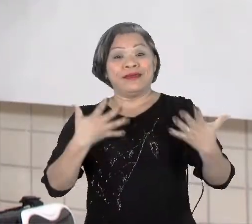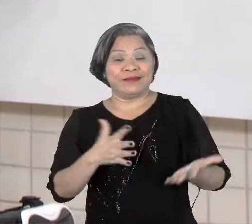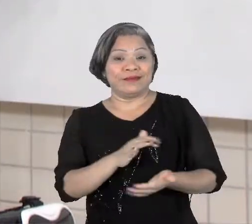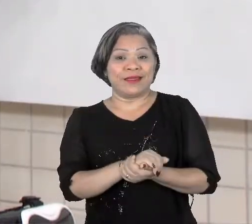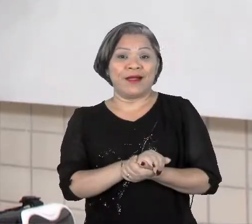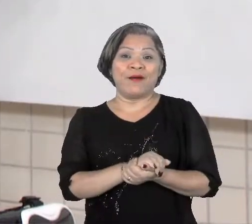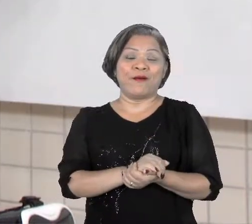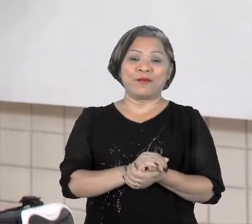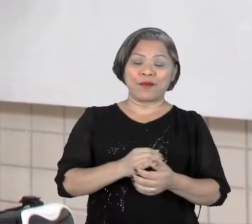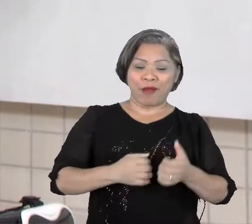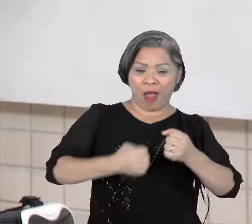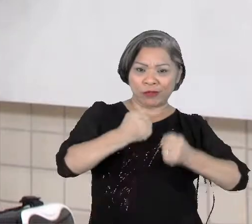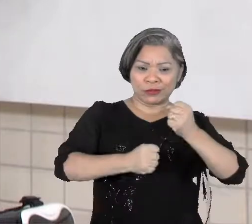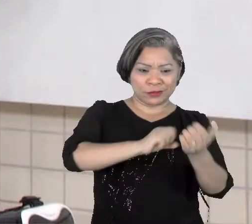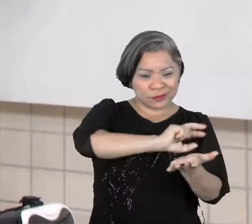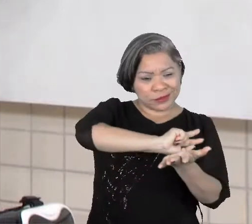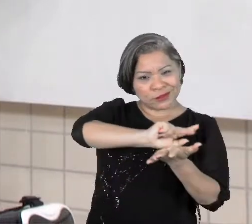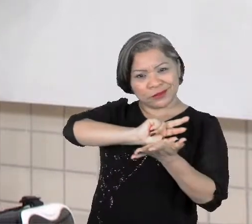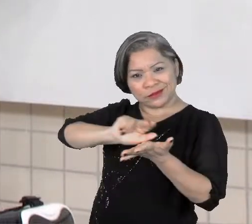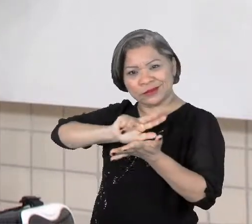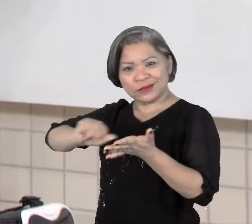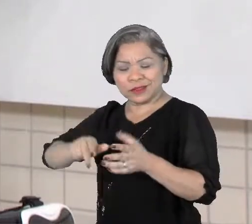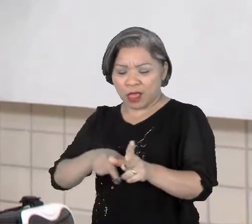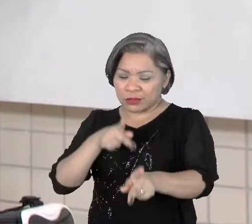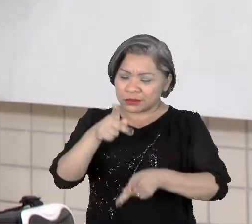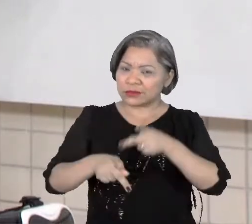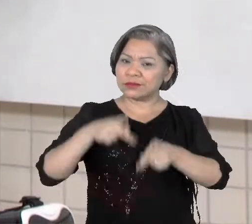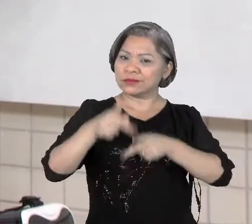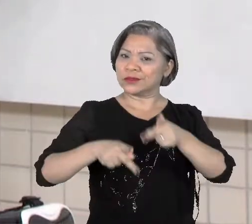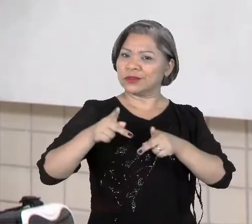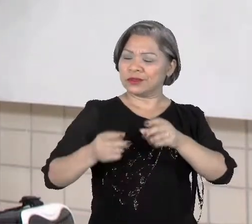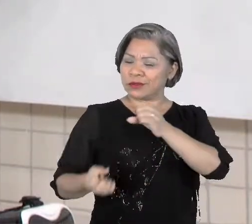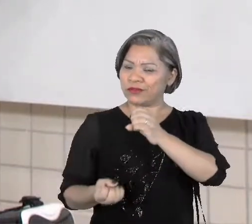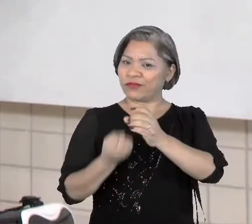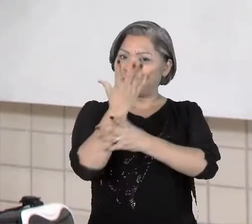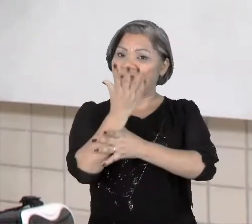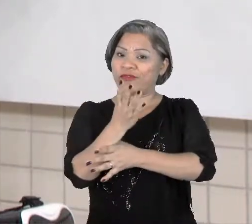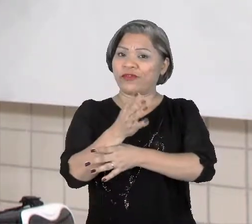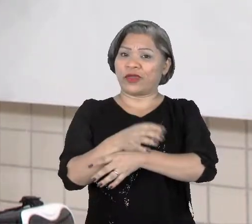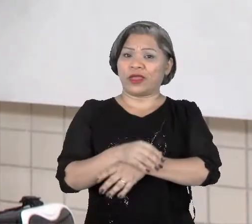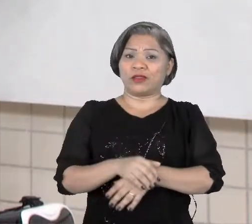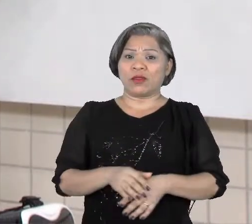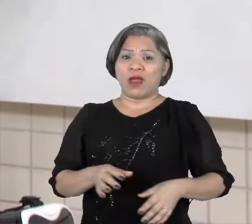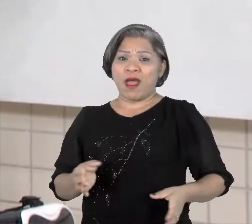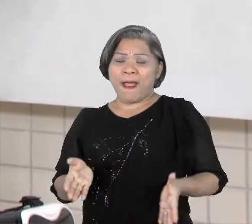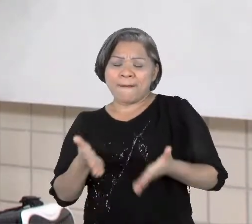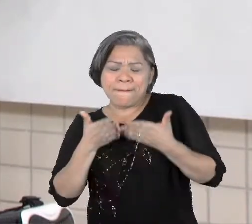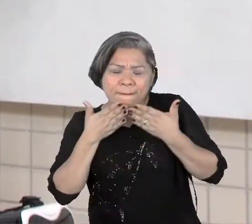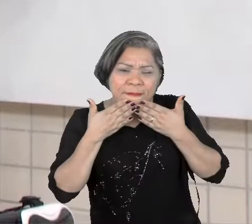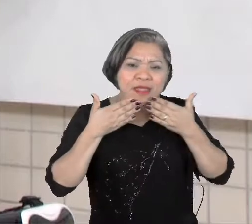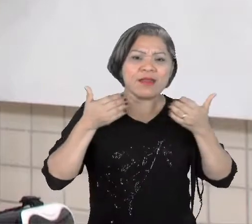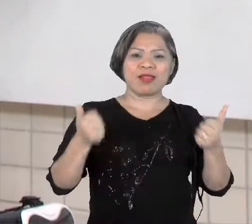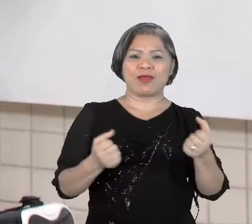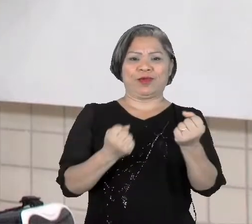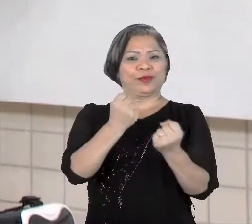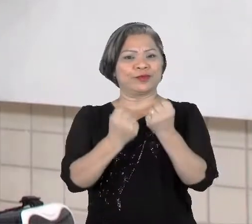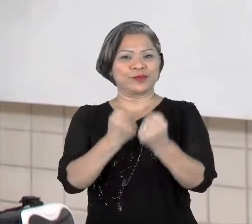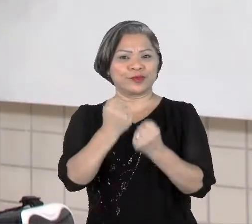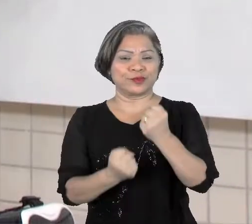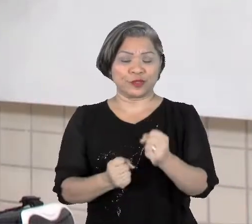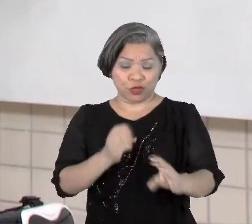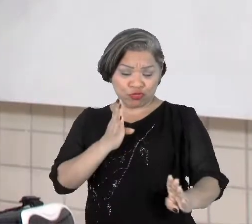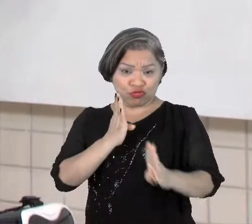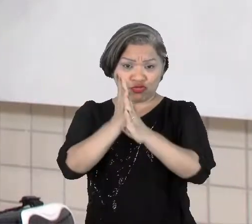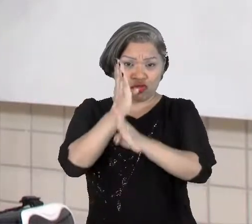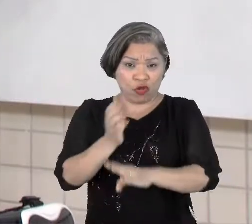se popularizam, inventam e aperfeiçoam os automóveis, descobrem novas substâncias